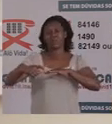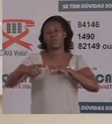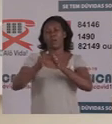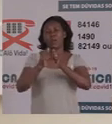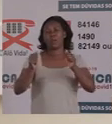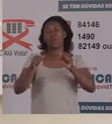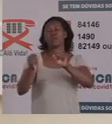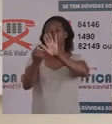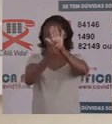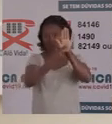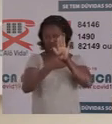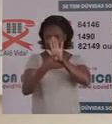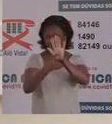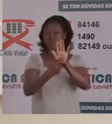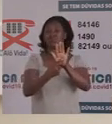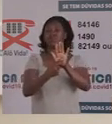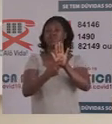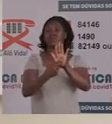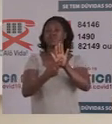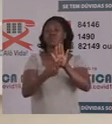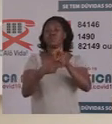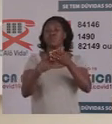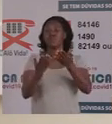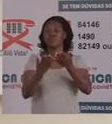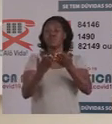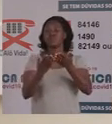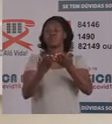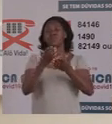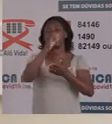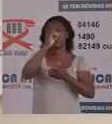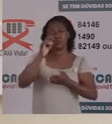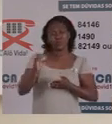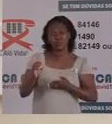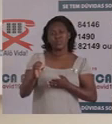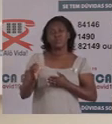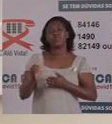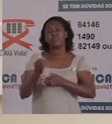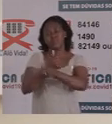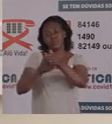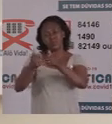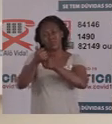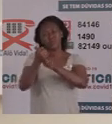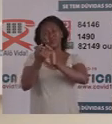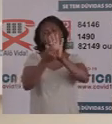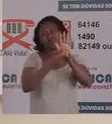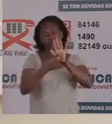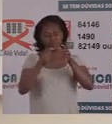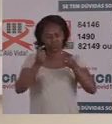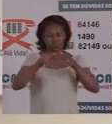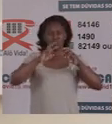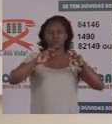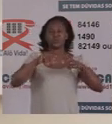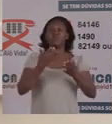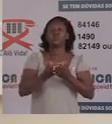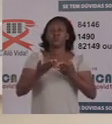também mostra a proporção que representa no total de testados a razão da testagem.